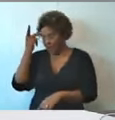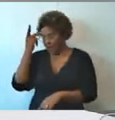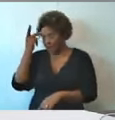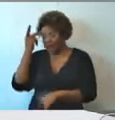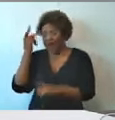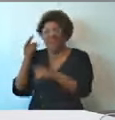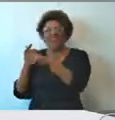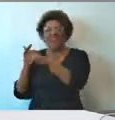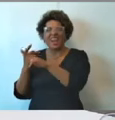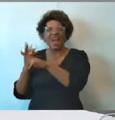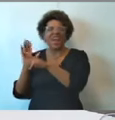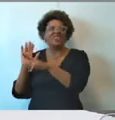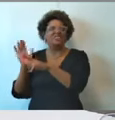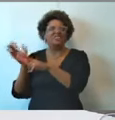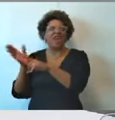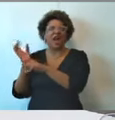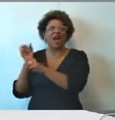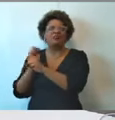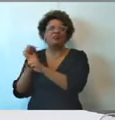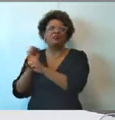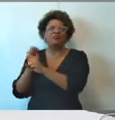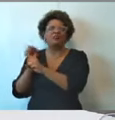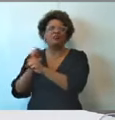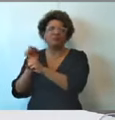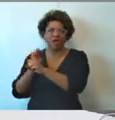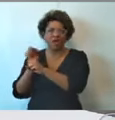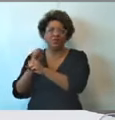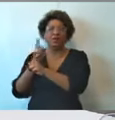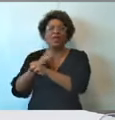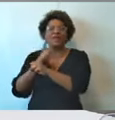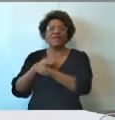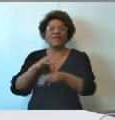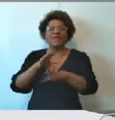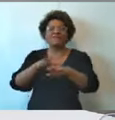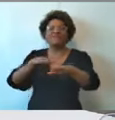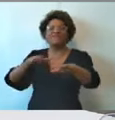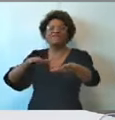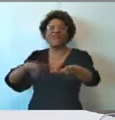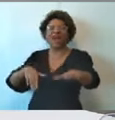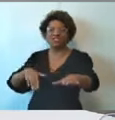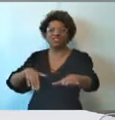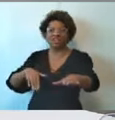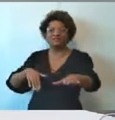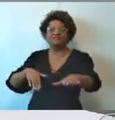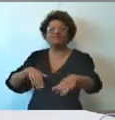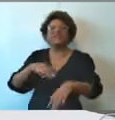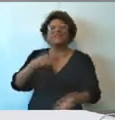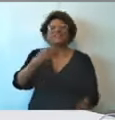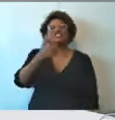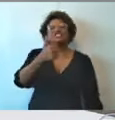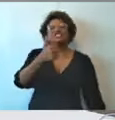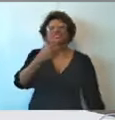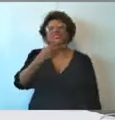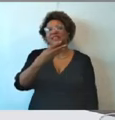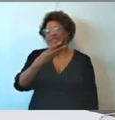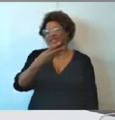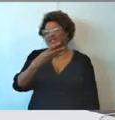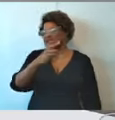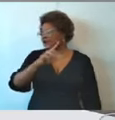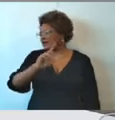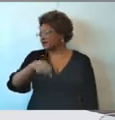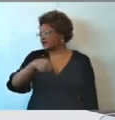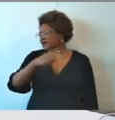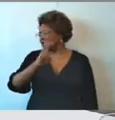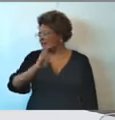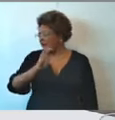anos sempre adotou faixas de tráfego de 3,5 metros de largura. Então, por exemplo, a 23 de maio, que